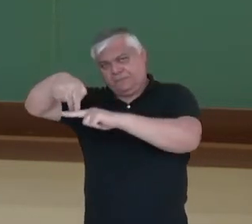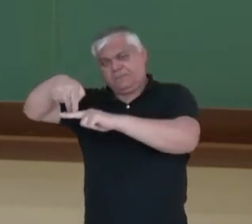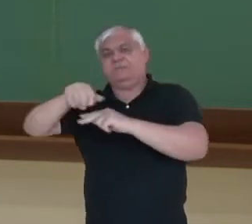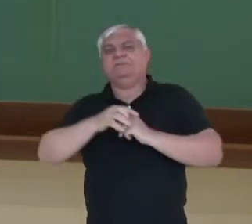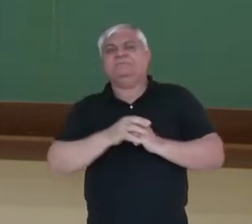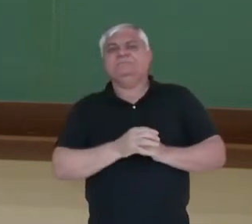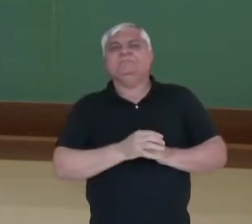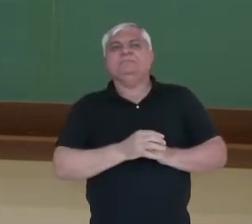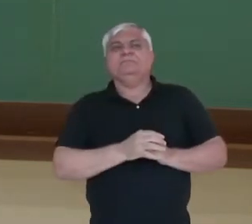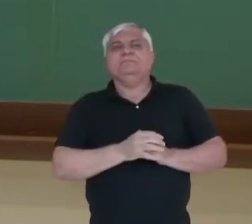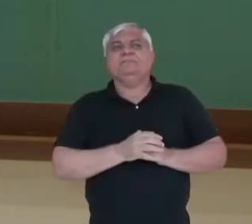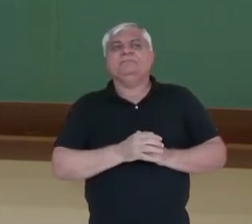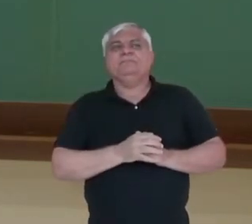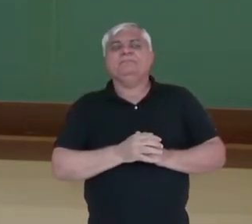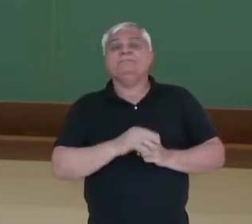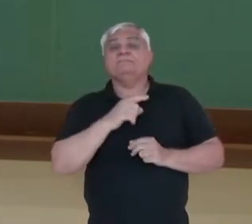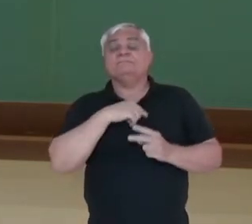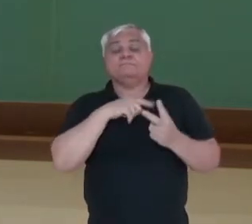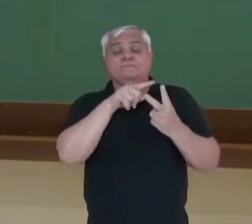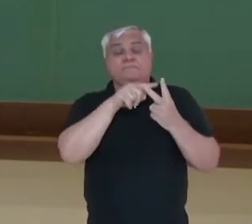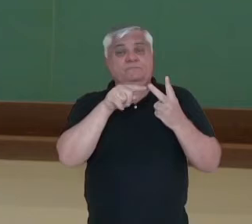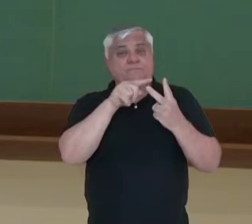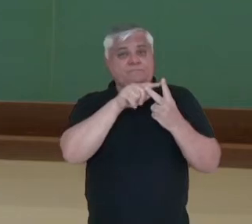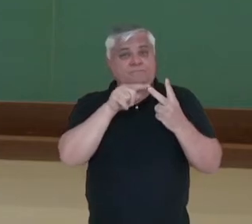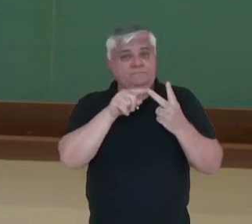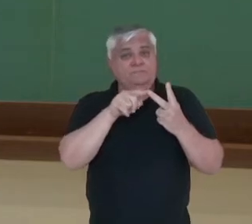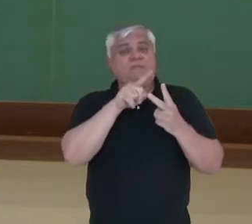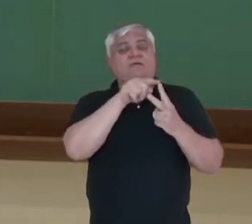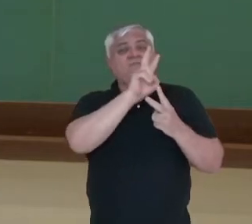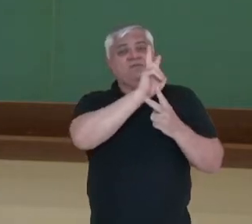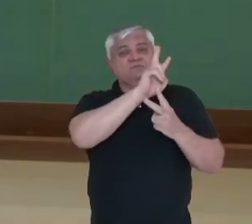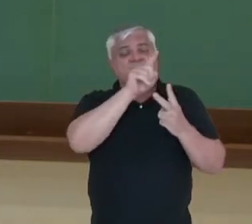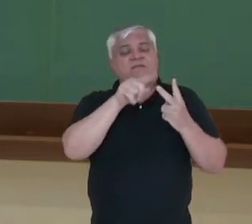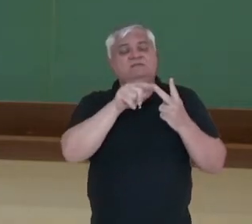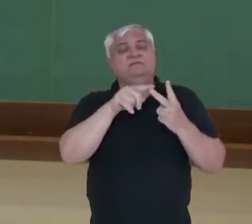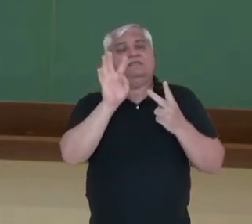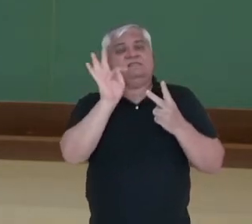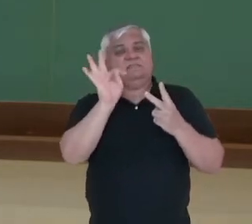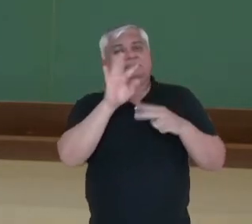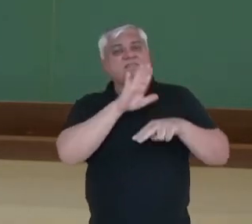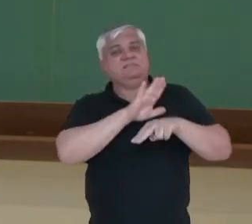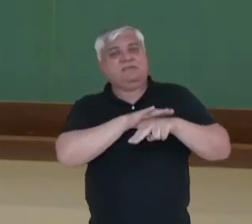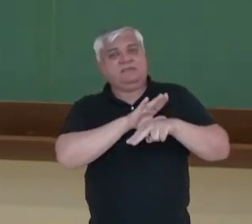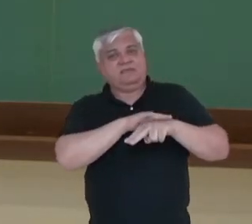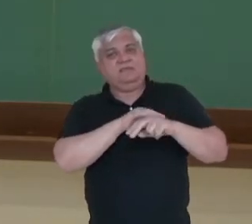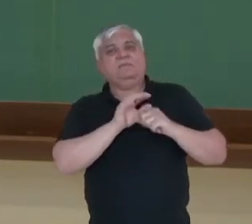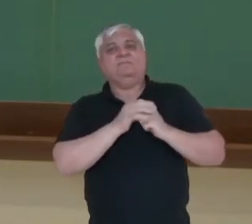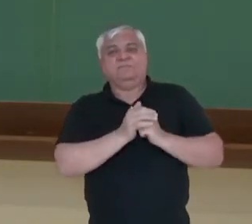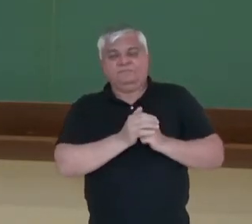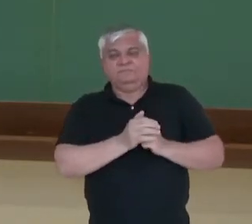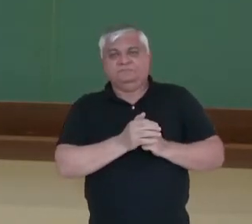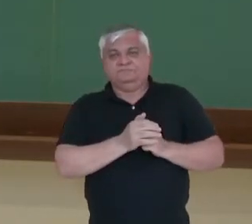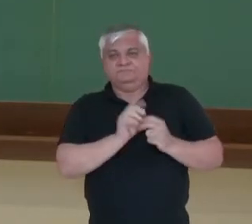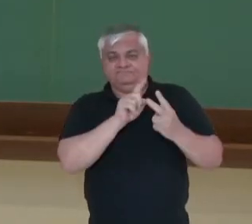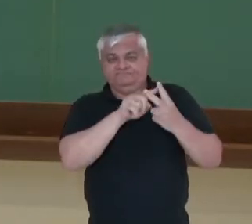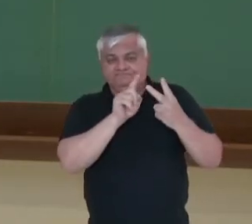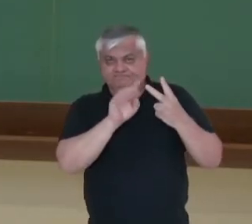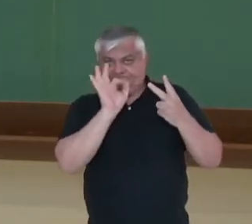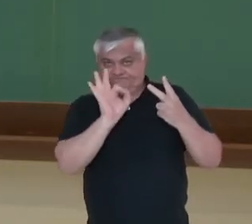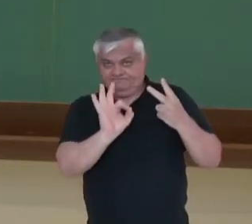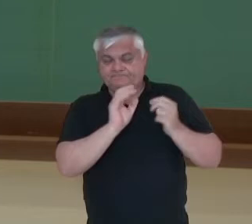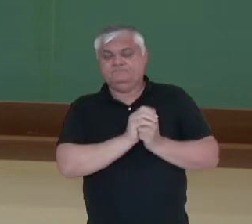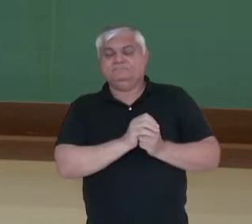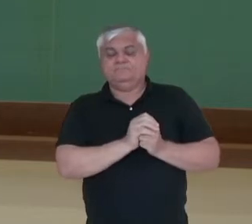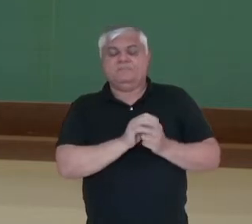mesmo? Então eu tenho duas grandezas envolvidas, que é a velocidade e o tempo.